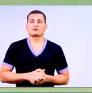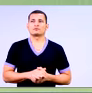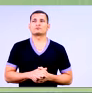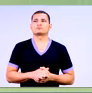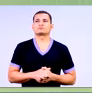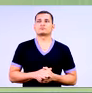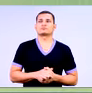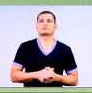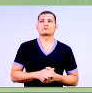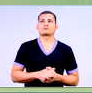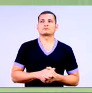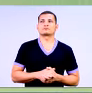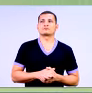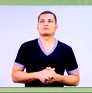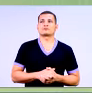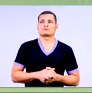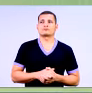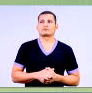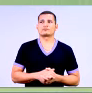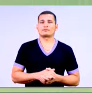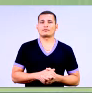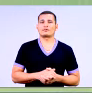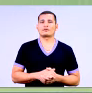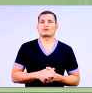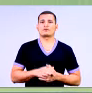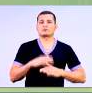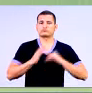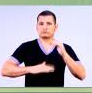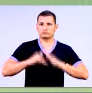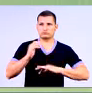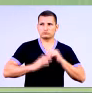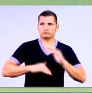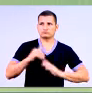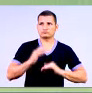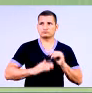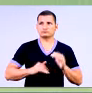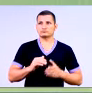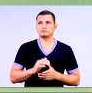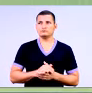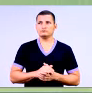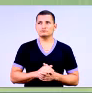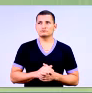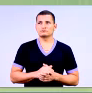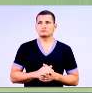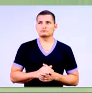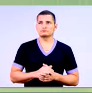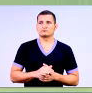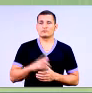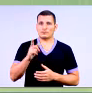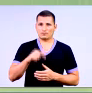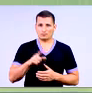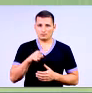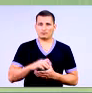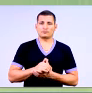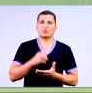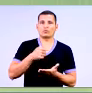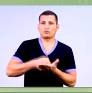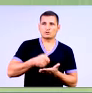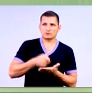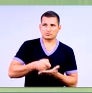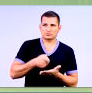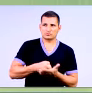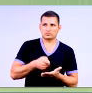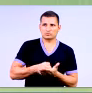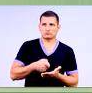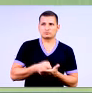exercício de uma determinada profissão, que se expressará em obrigações, olha aí a